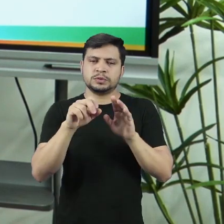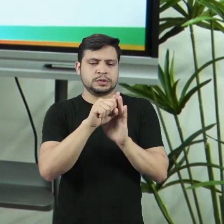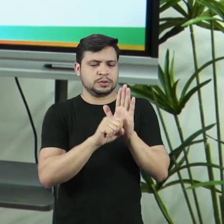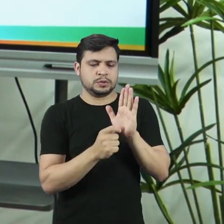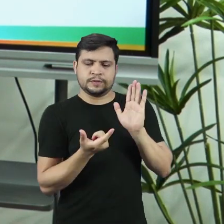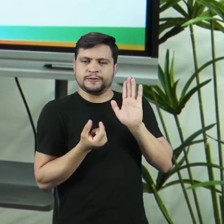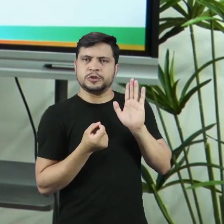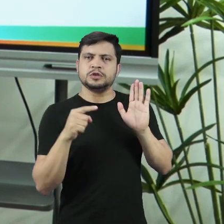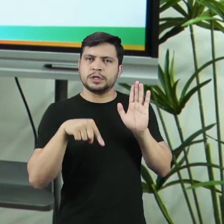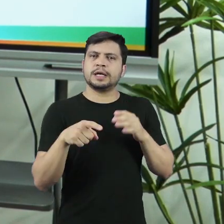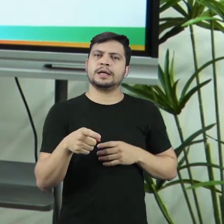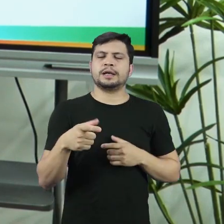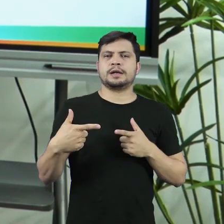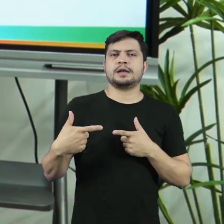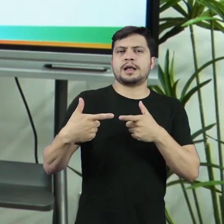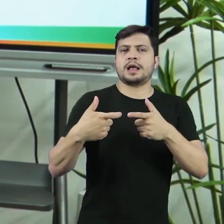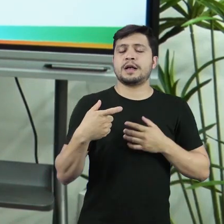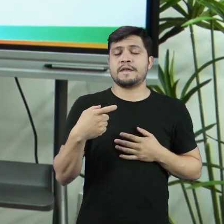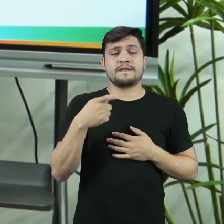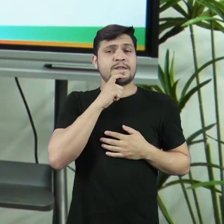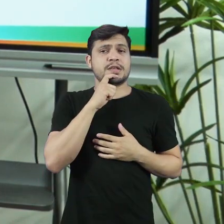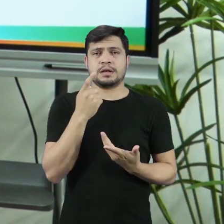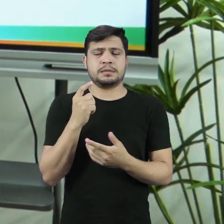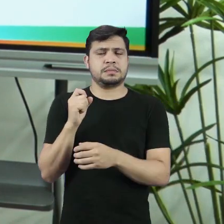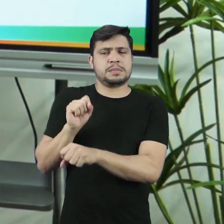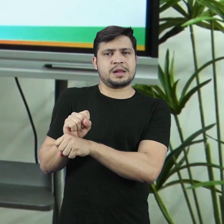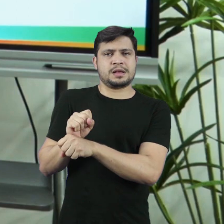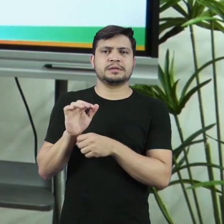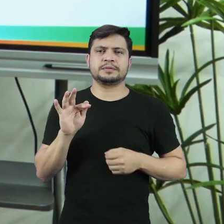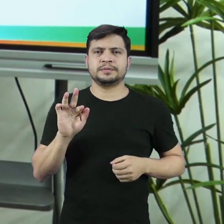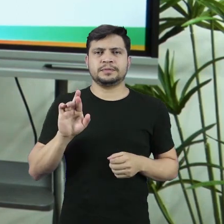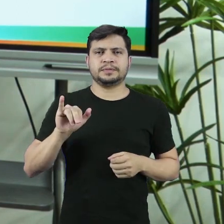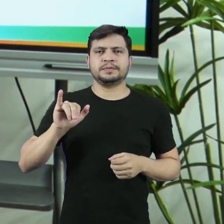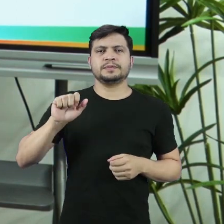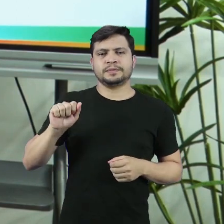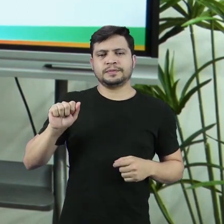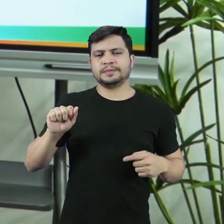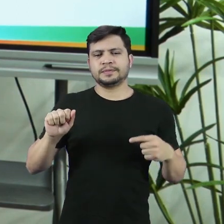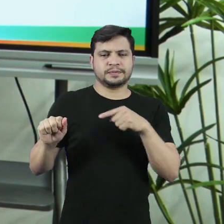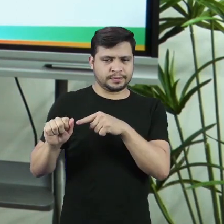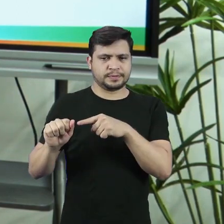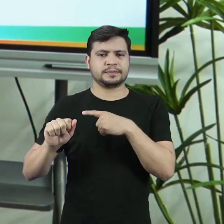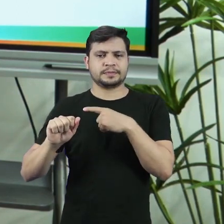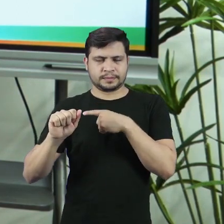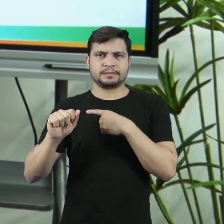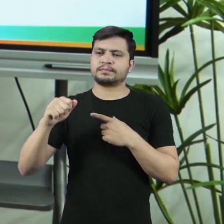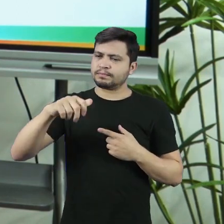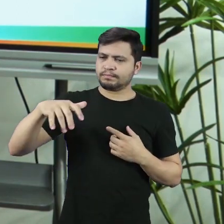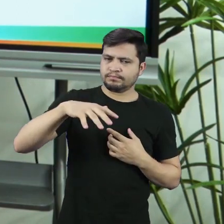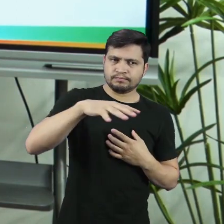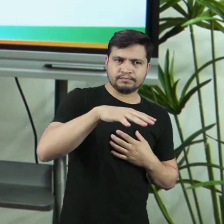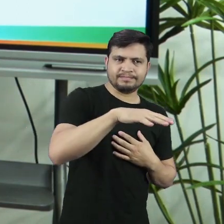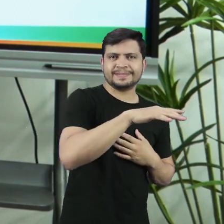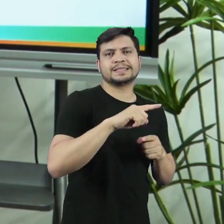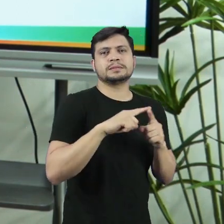uma guerra, mas é uma guerra congelada, é uma guerra fria, é uma guerra que passa por todos os âmbitos, mas não chega a vias